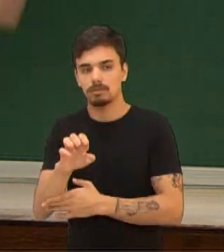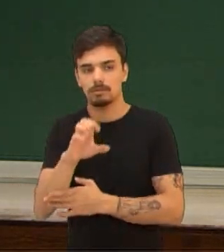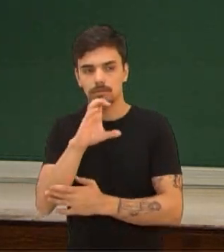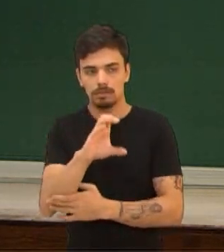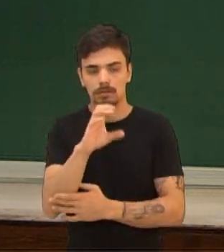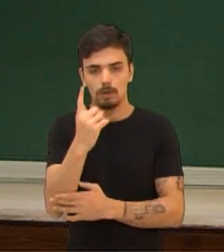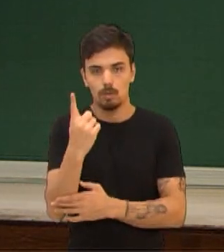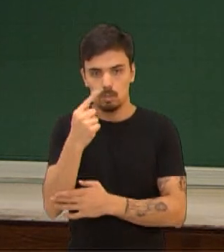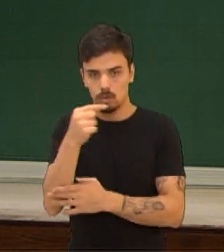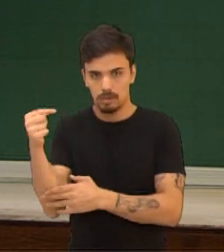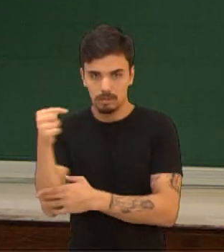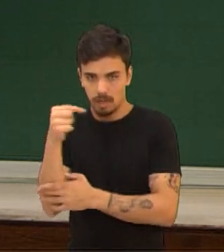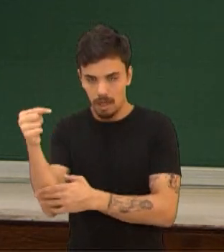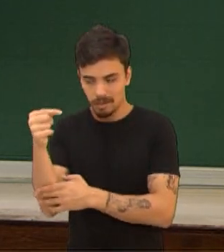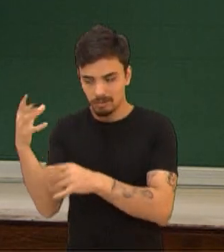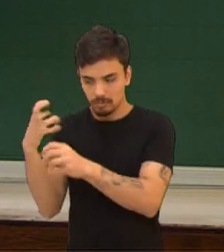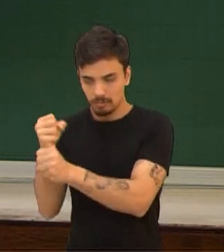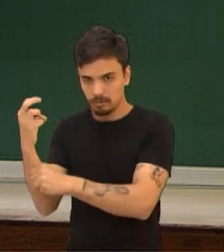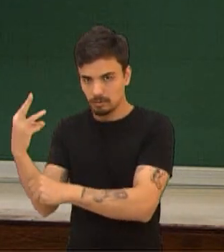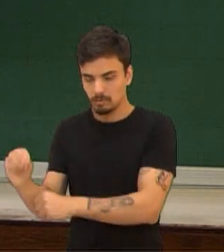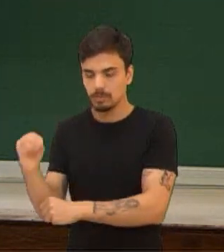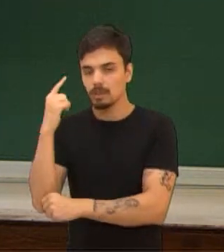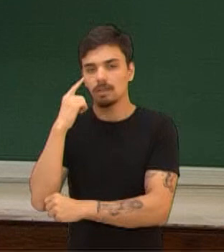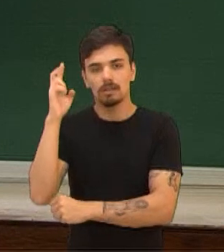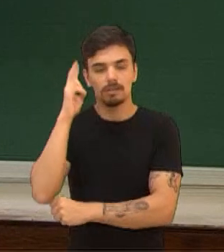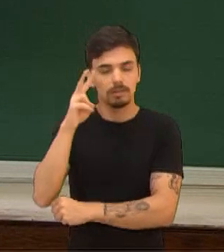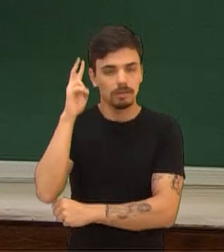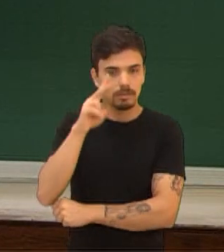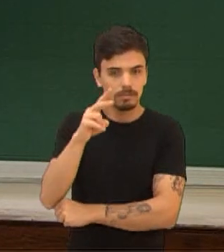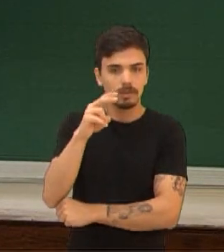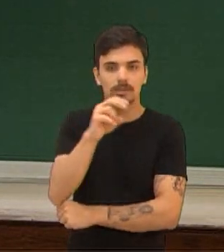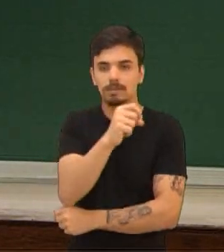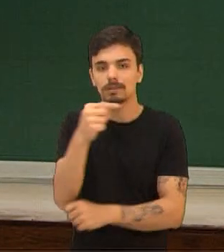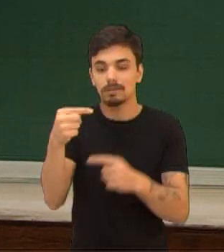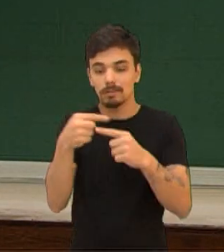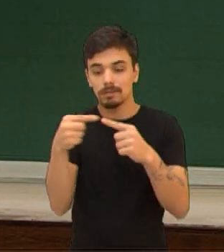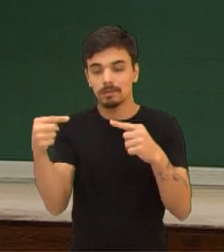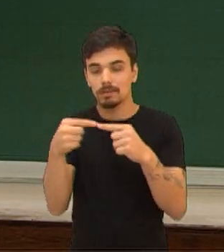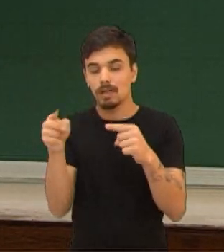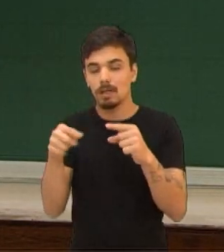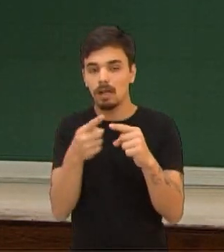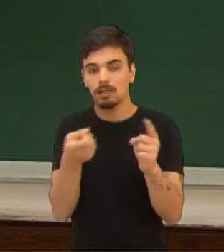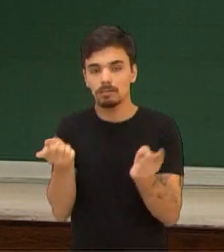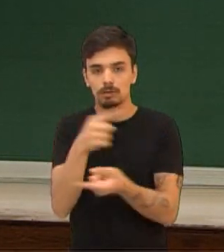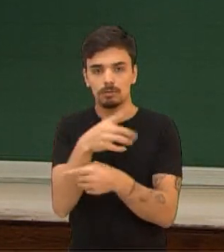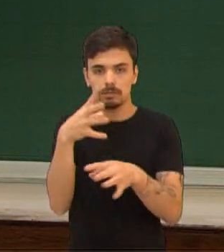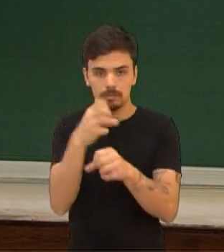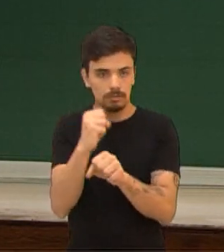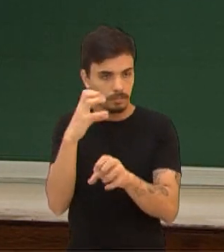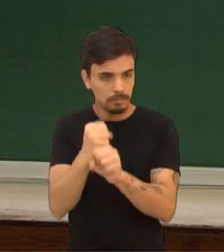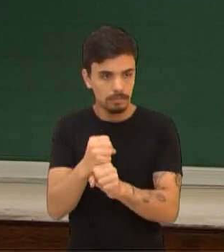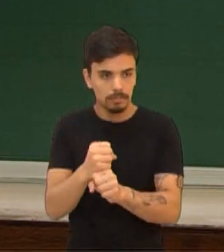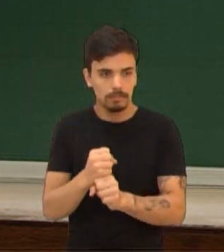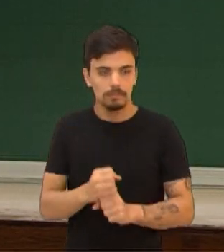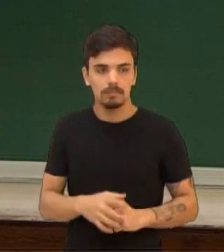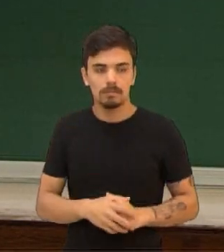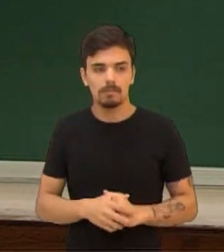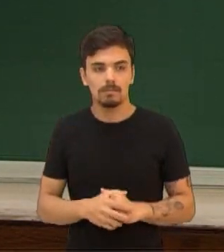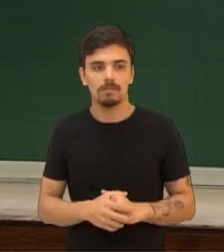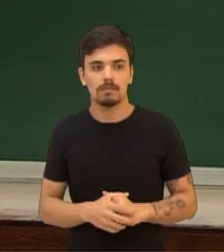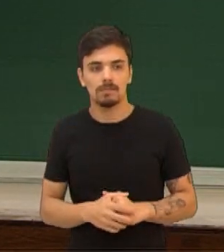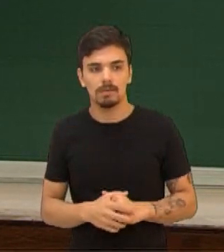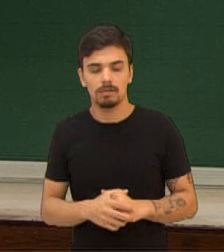30. Aí lembrar que no série é a soma dos inversos. Então a gente pega invertido C1 mais